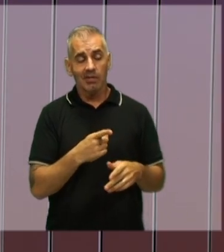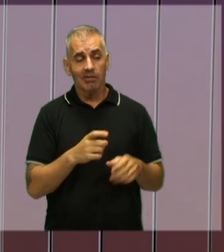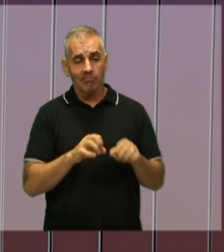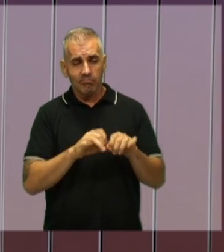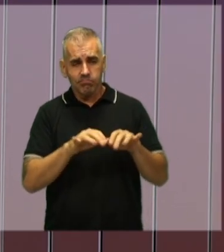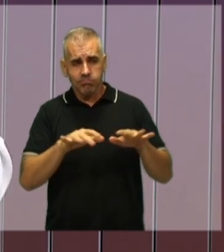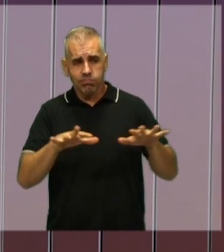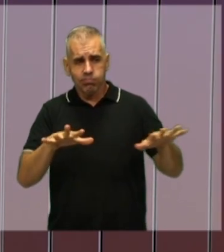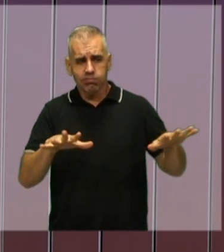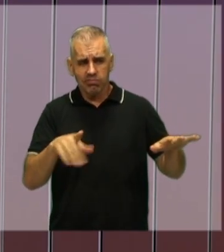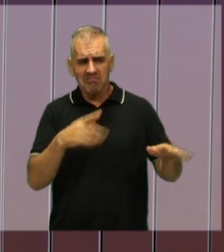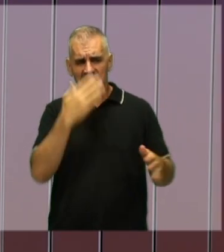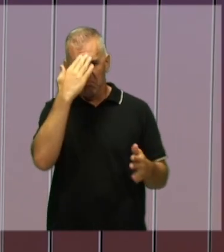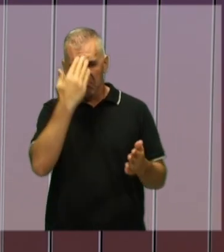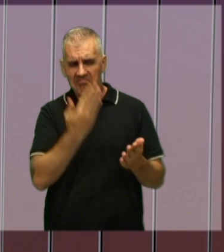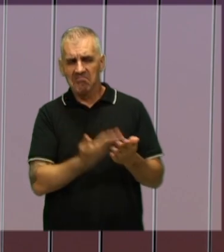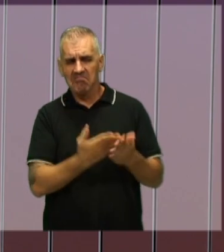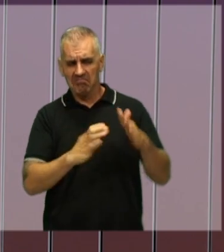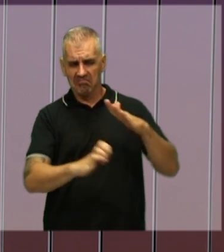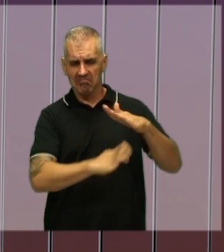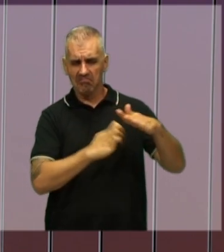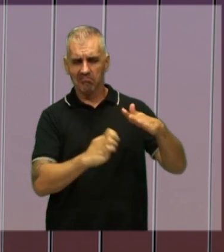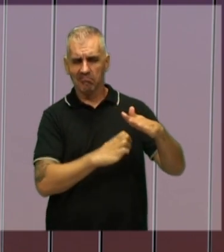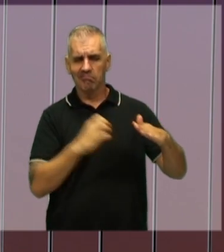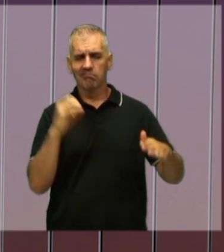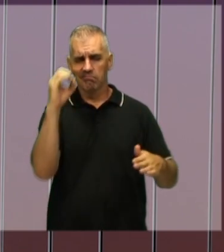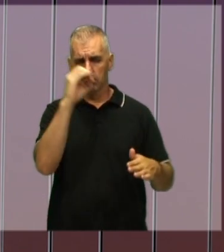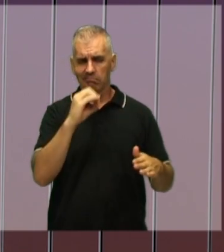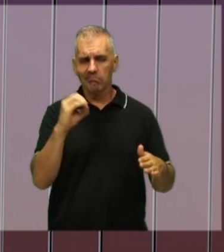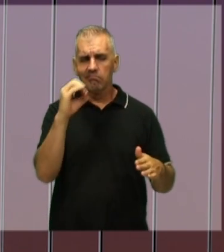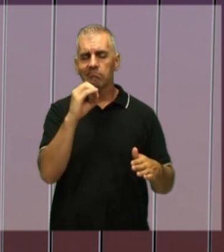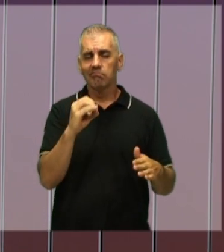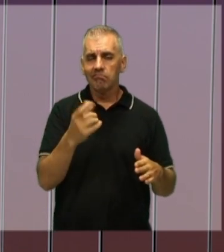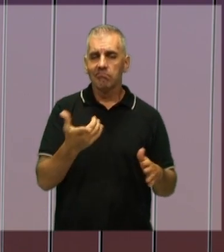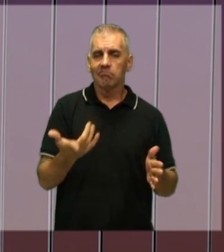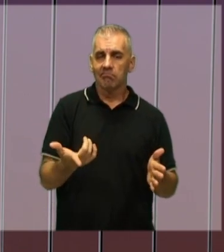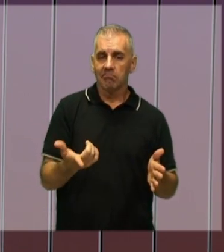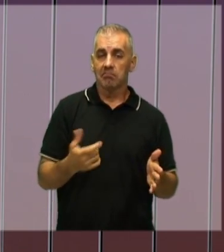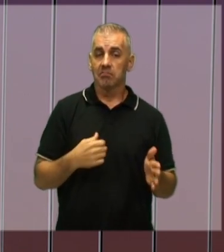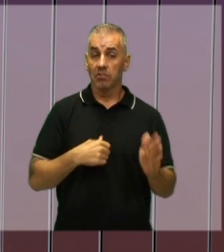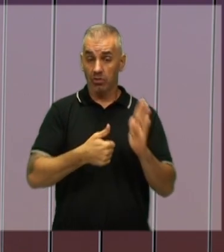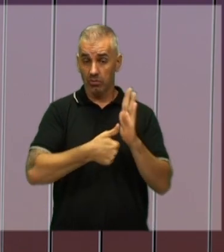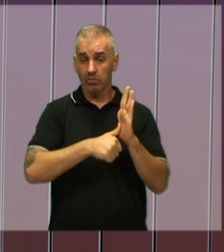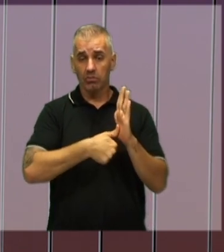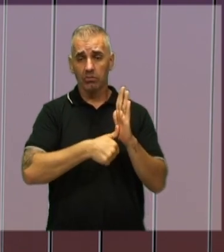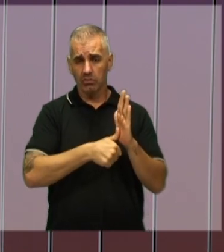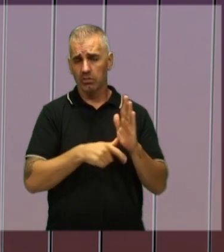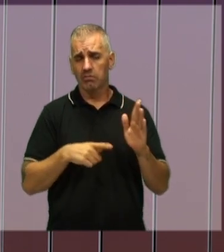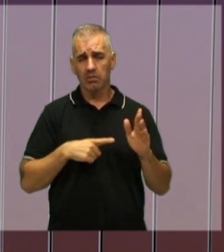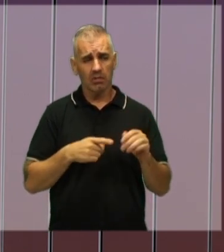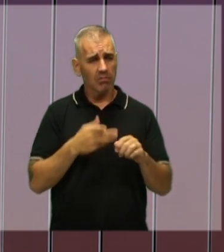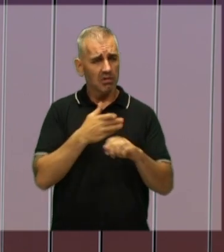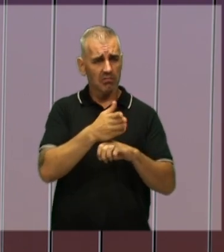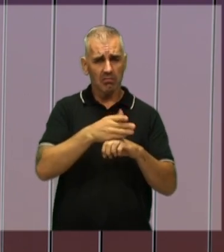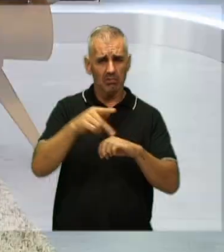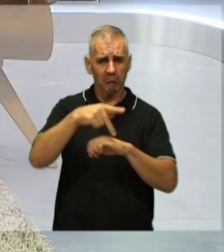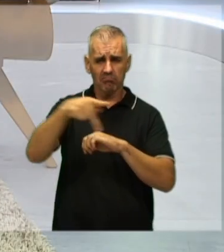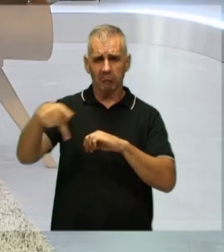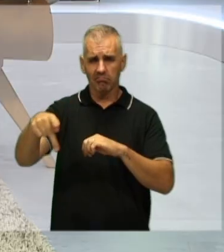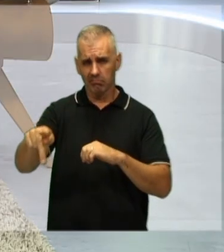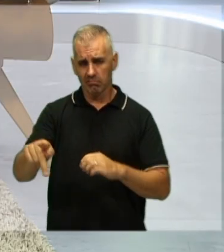né? Isso em termos gerais, porque hoje o selo ele tem muita valia nesse aspecto, né? Inclusive até para exportação e coisas do tipo,